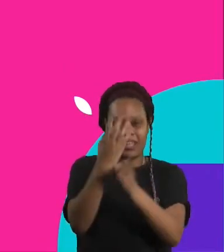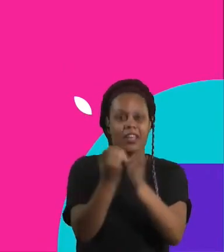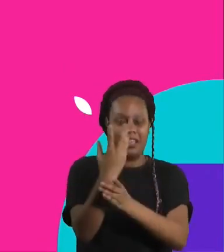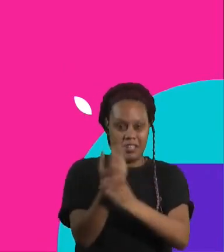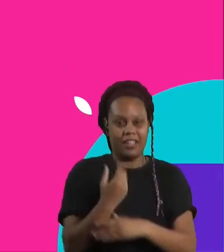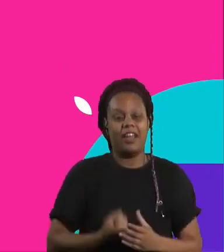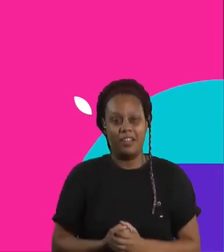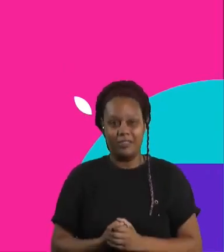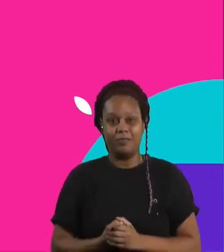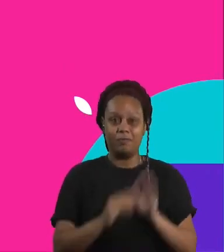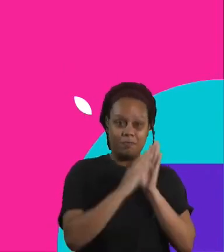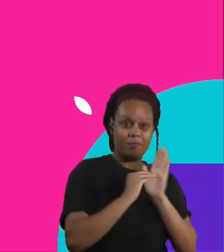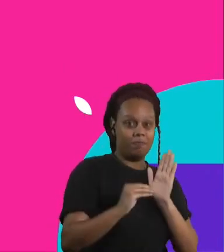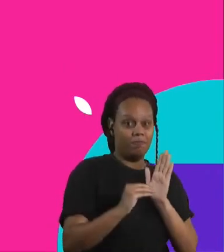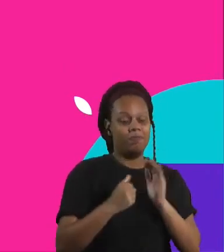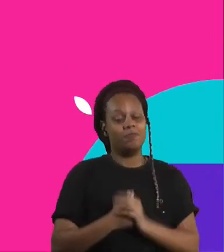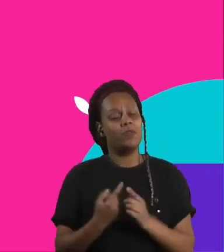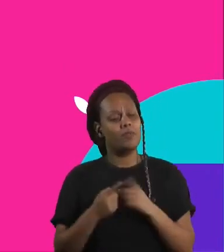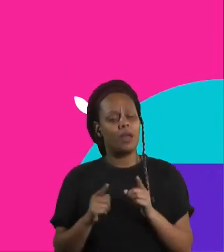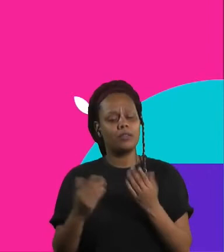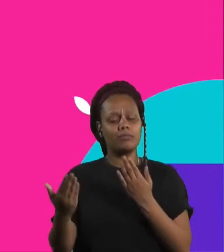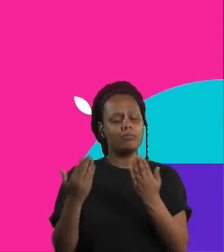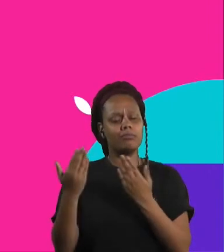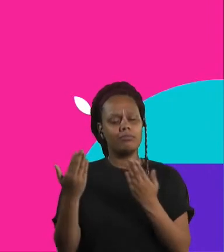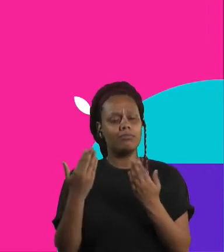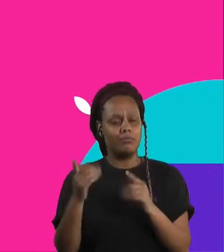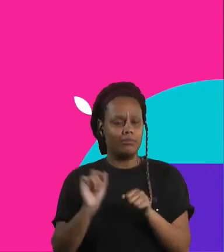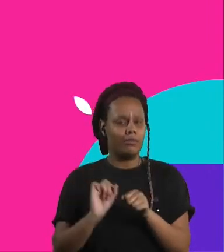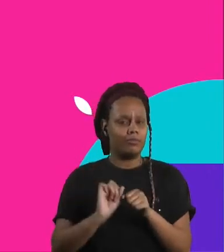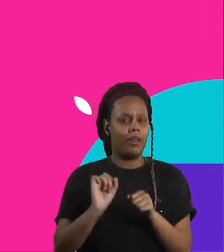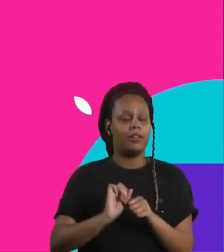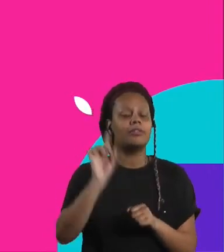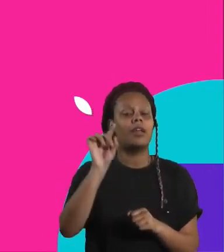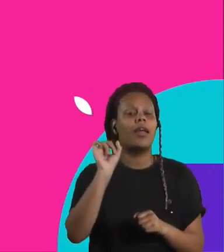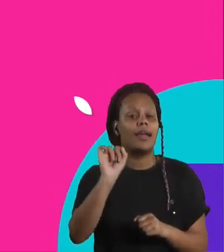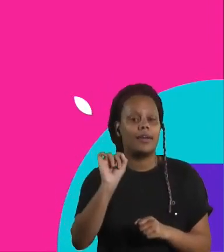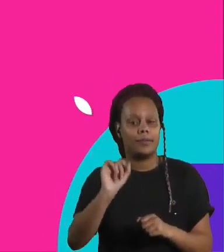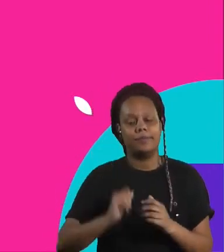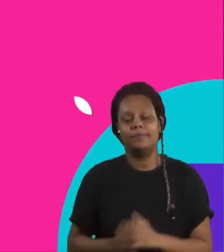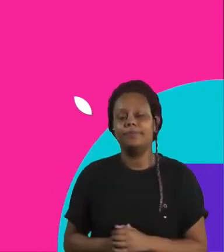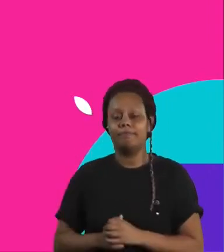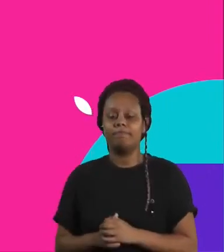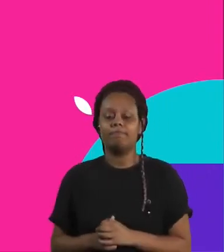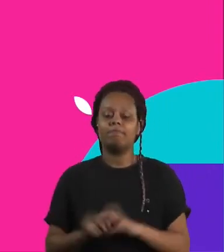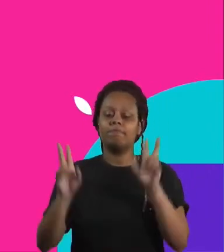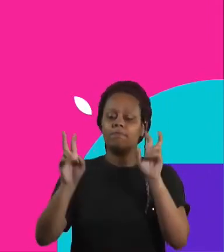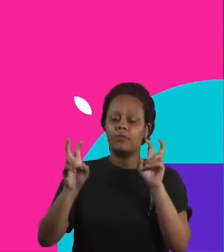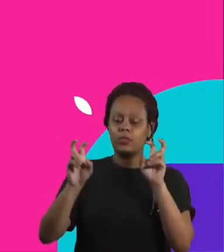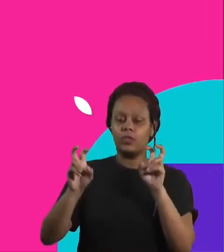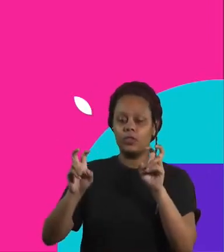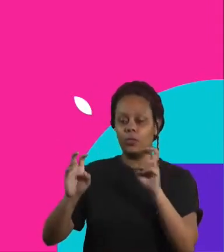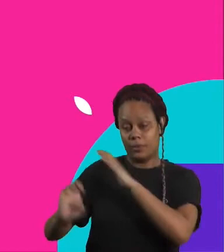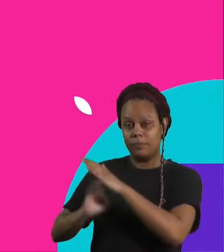protótipos, e o paralelo, cara, que eu faço até com a solução trazida pelo Instituto Sabin é de novo nesse ponto